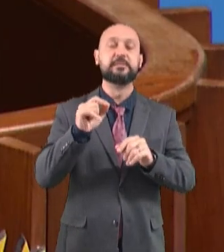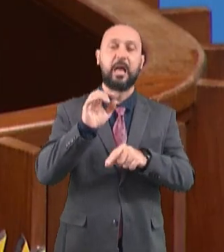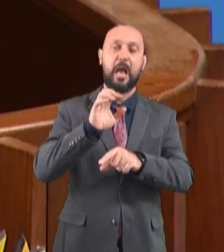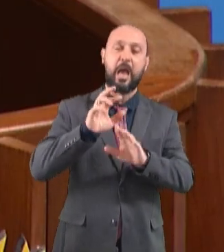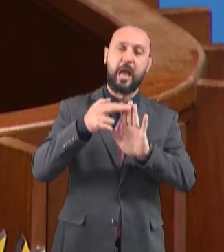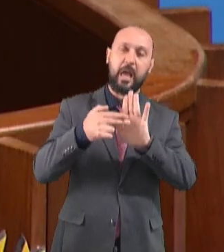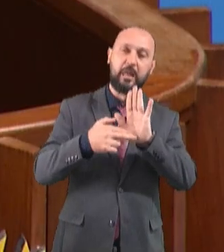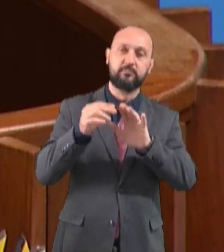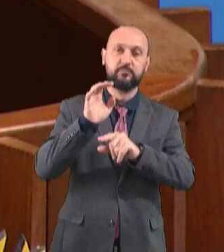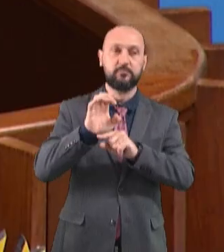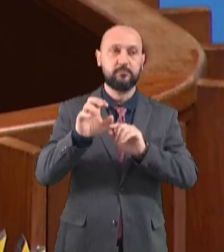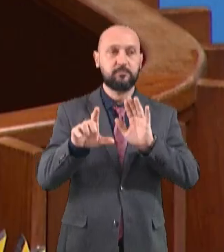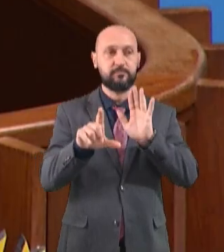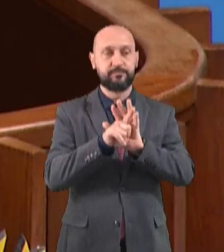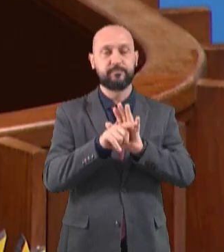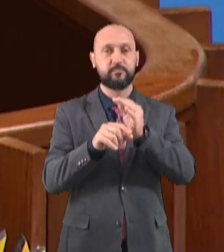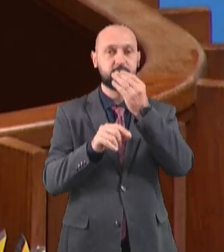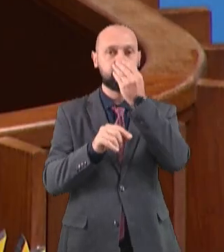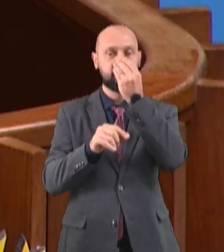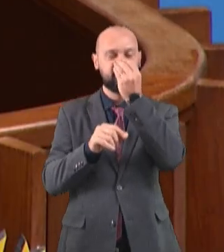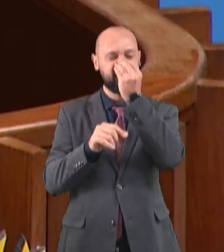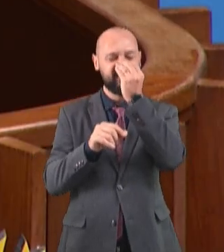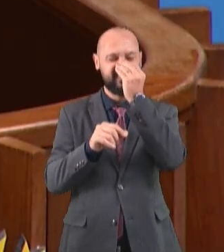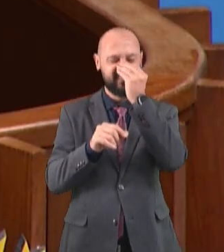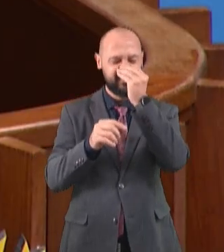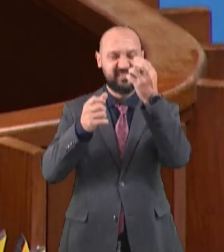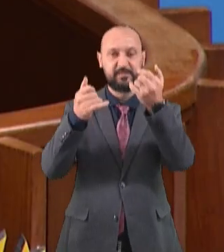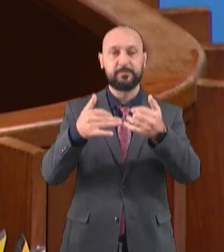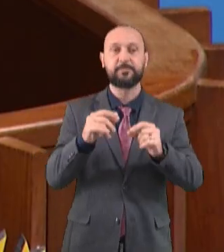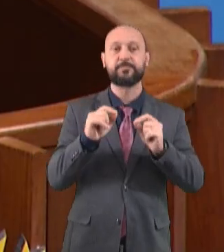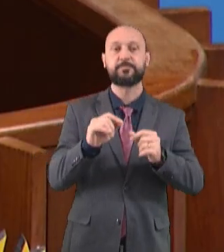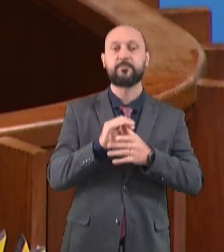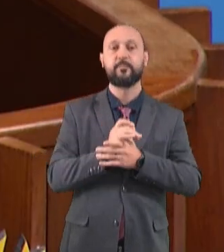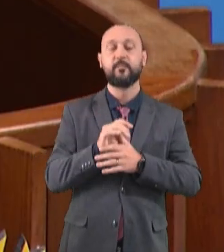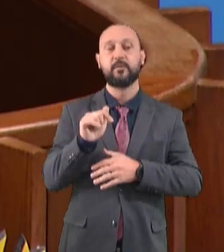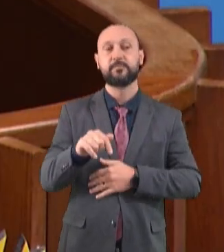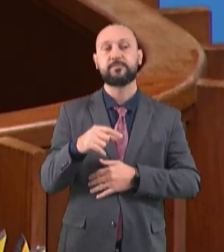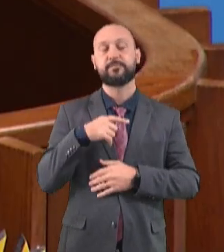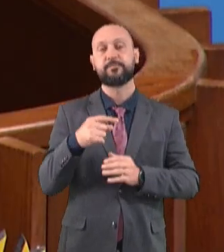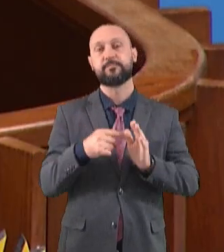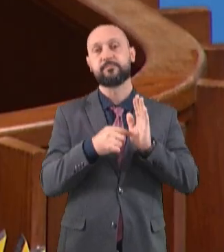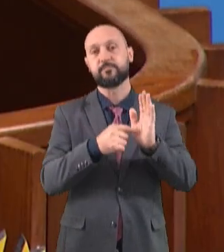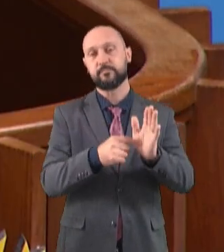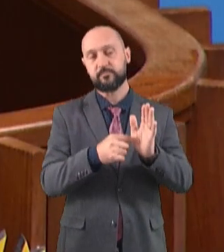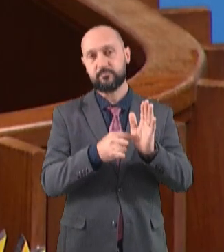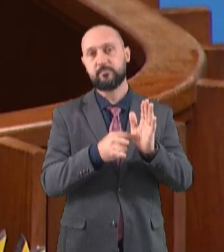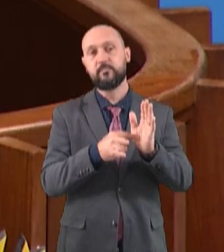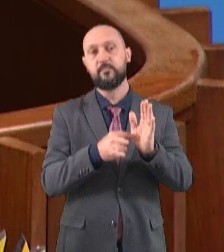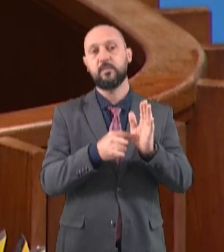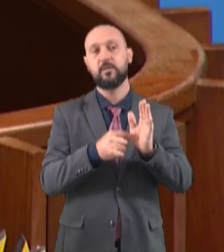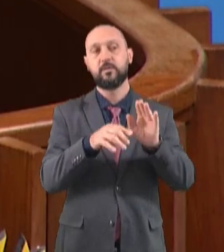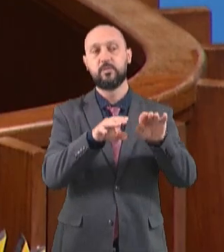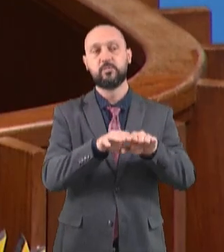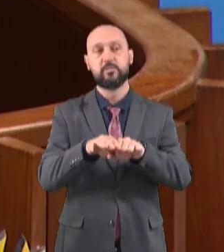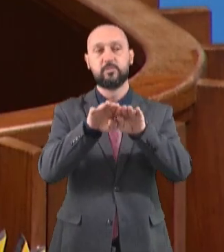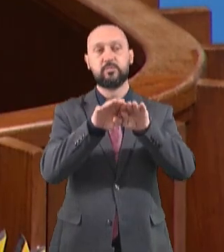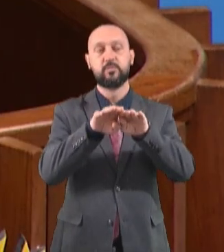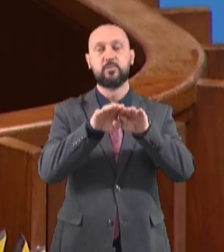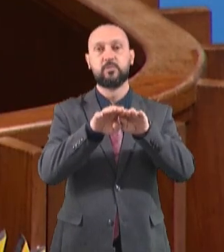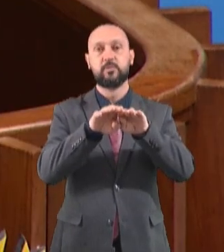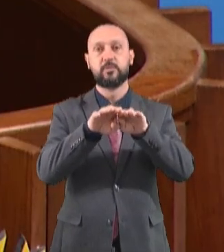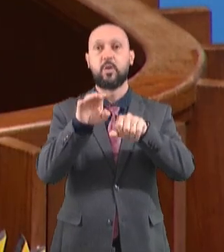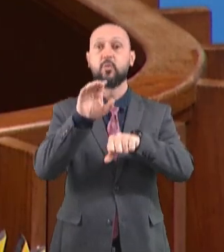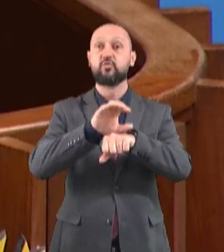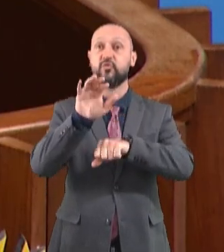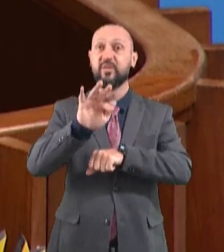na forma da lei. Dizer também que aqui se trata de simetria